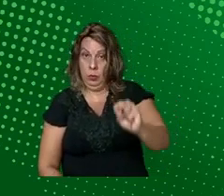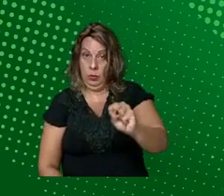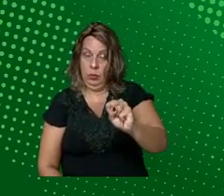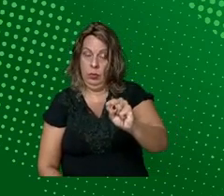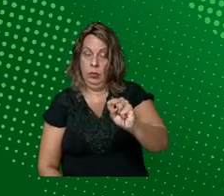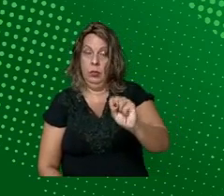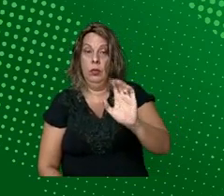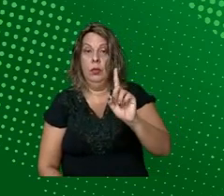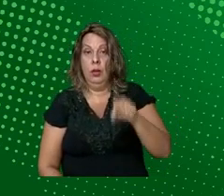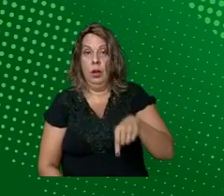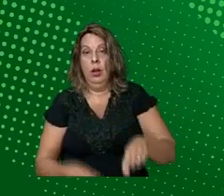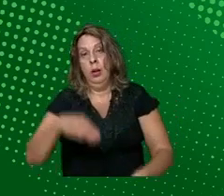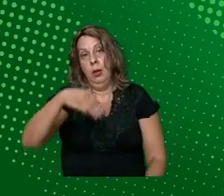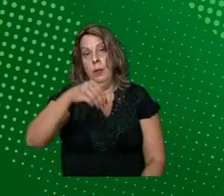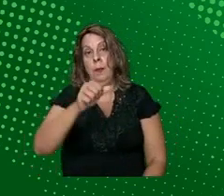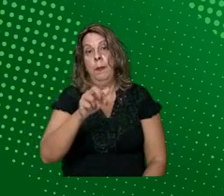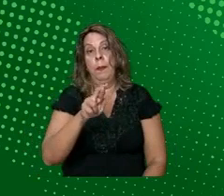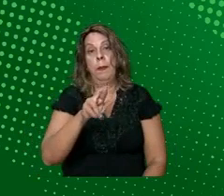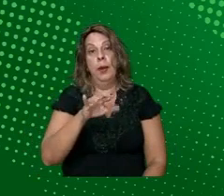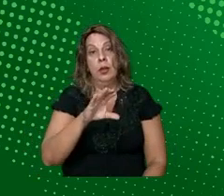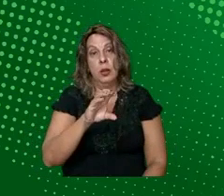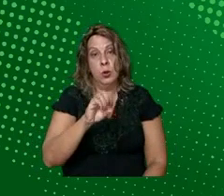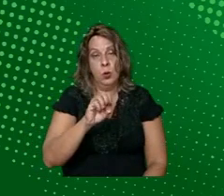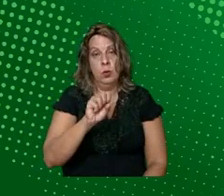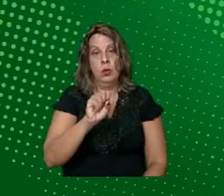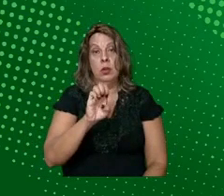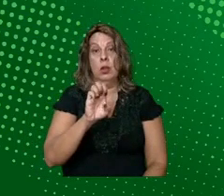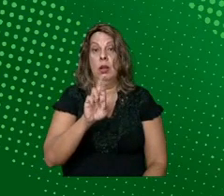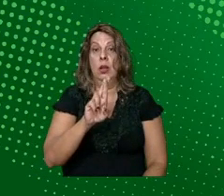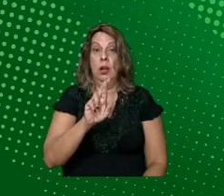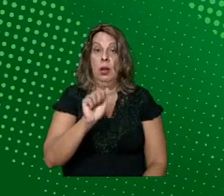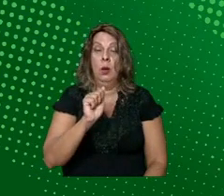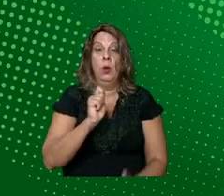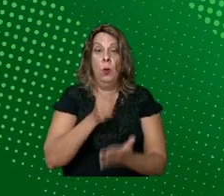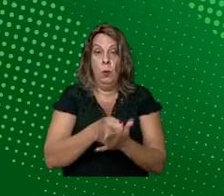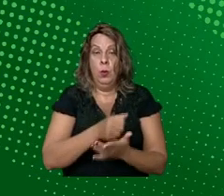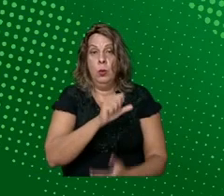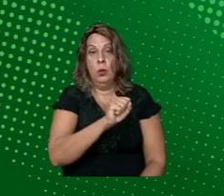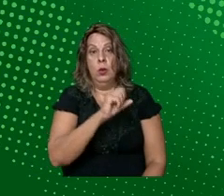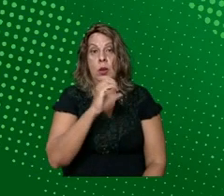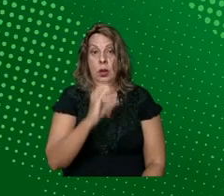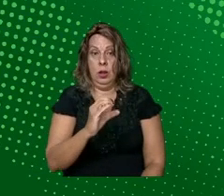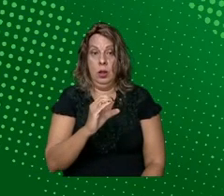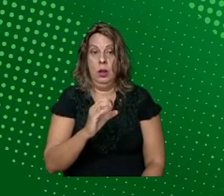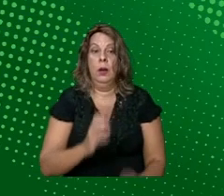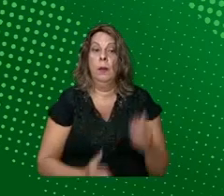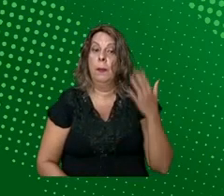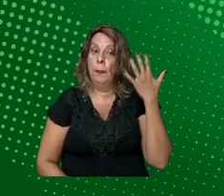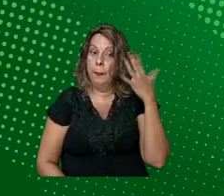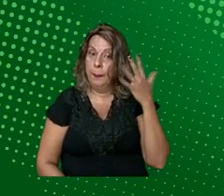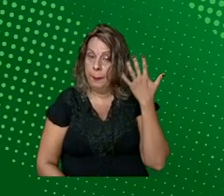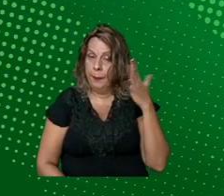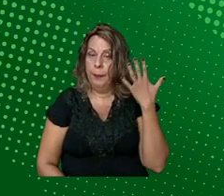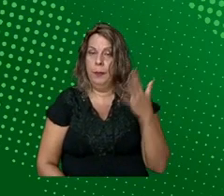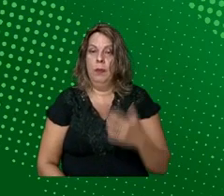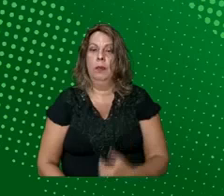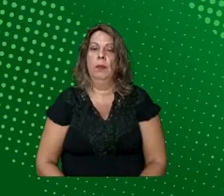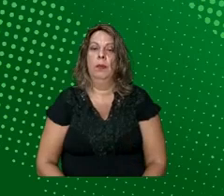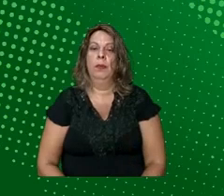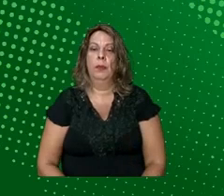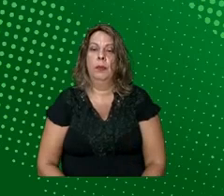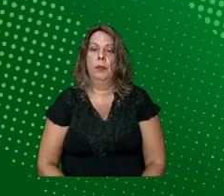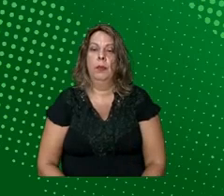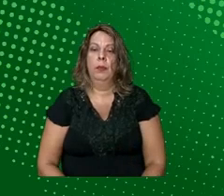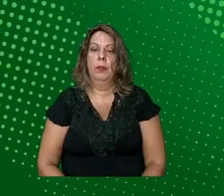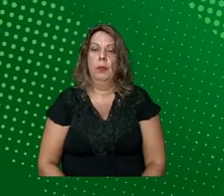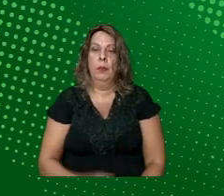199308, pertence ao Márcio Serra, tá? Adquiriu na Regional Siqueira Campos. E parabéns, leva R$500.